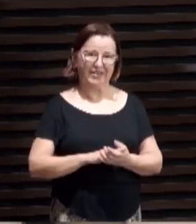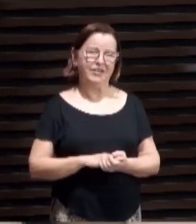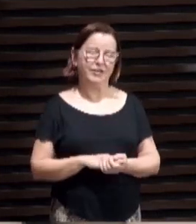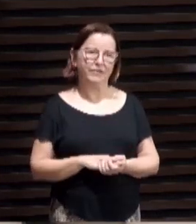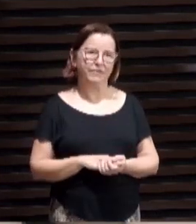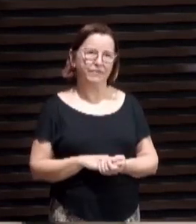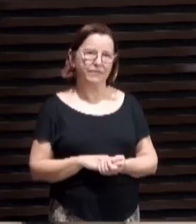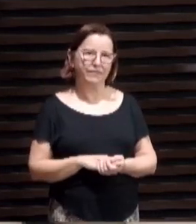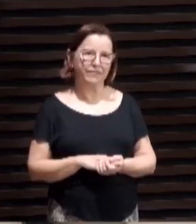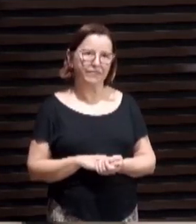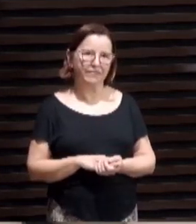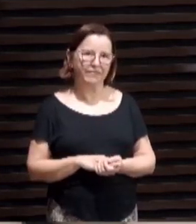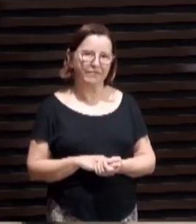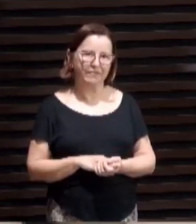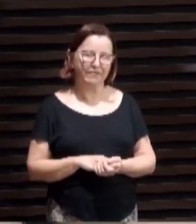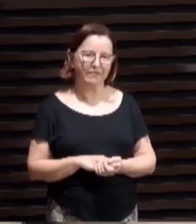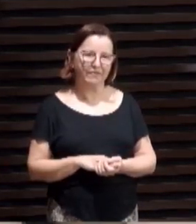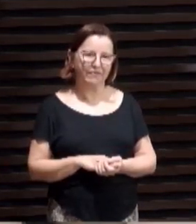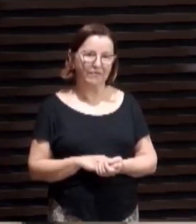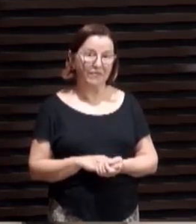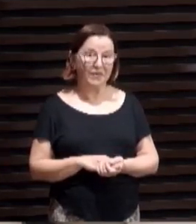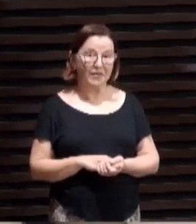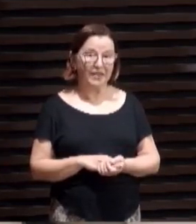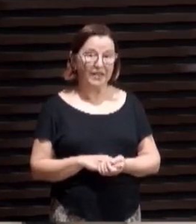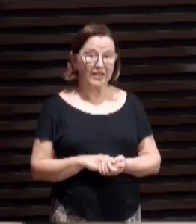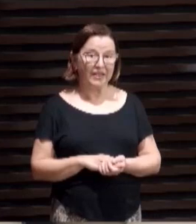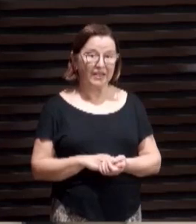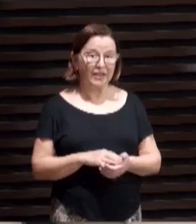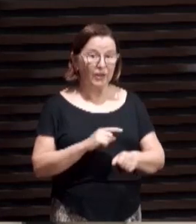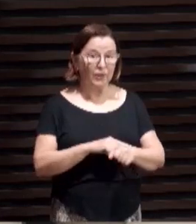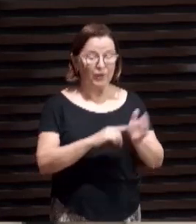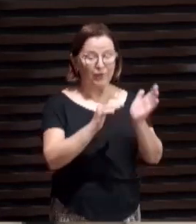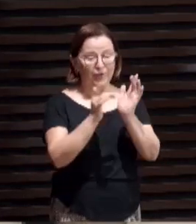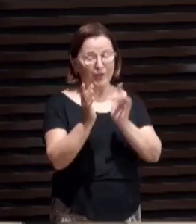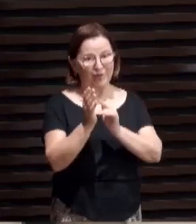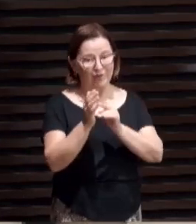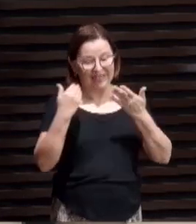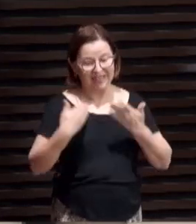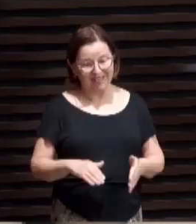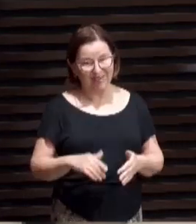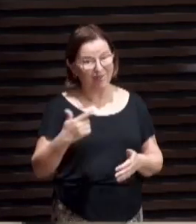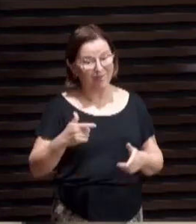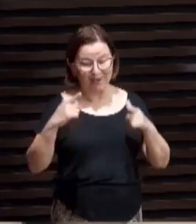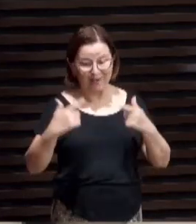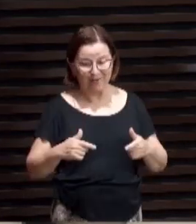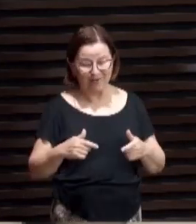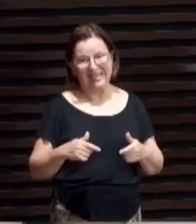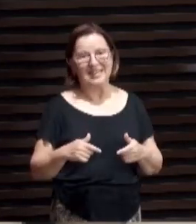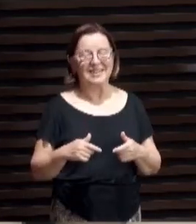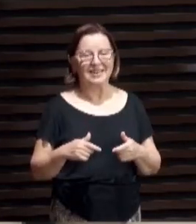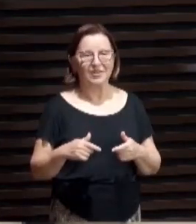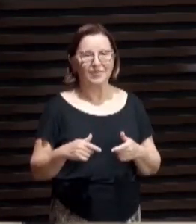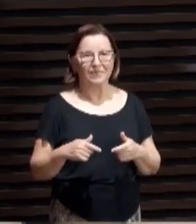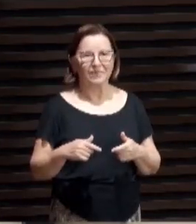Ao nascer, não havia lugar na hospedaria, o que prenunciava o